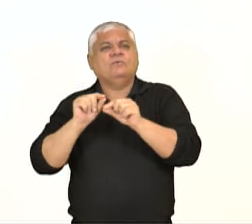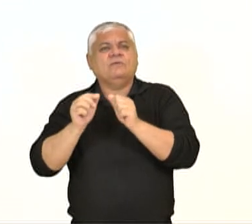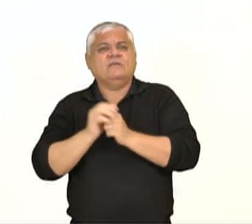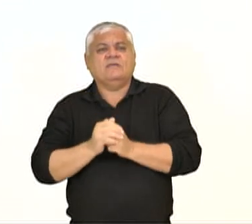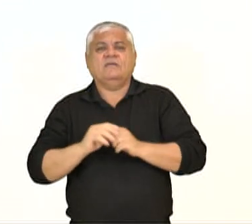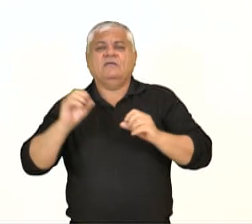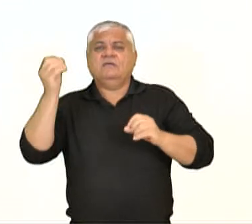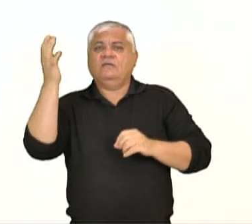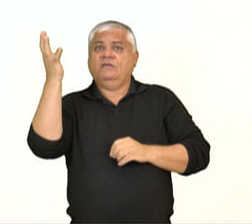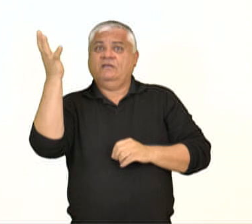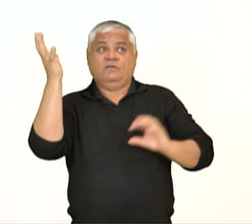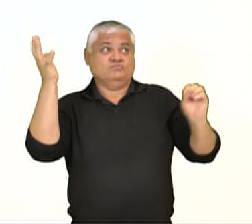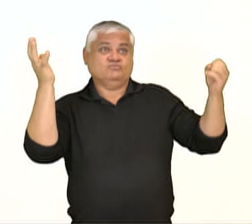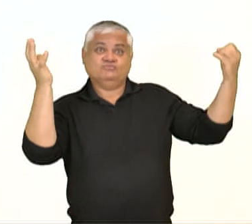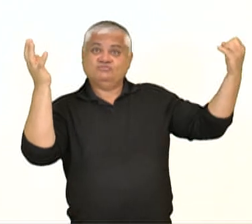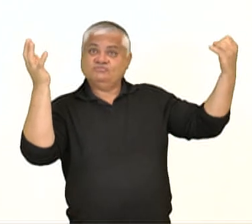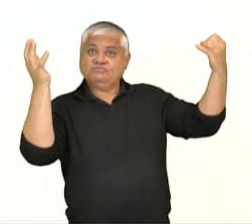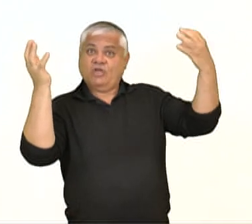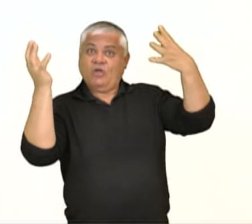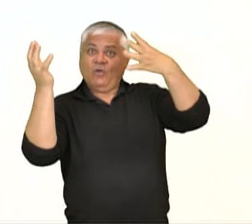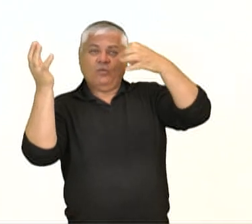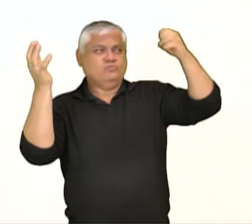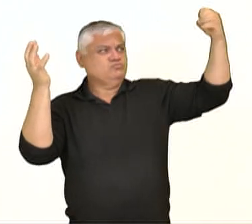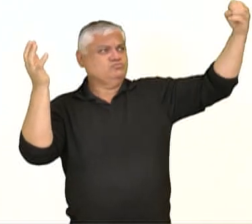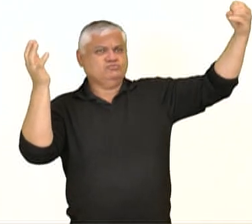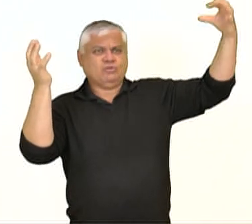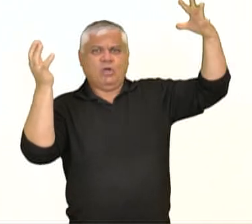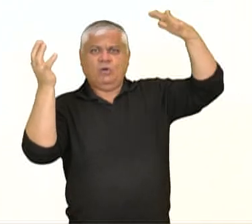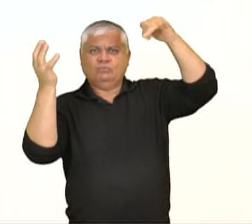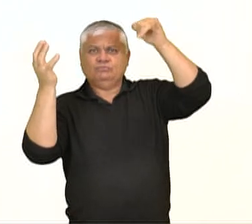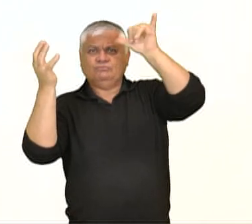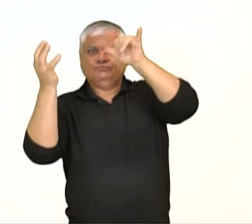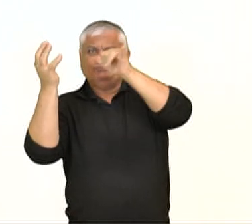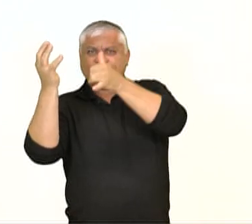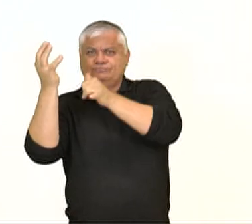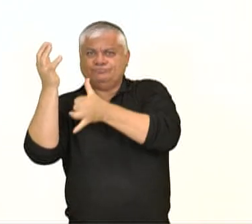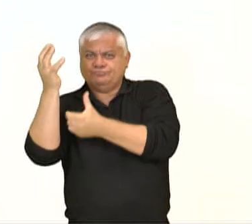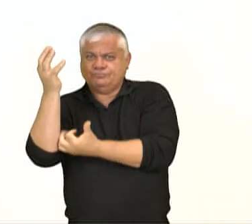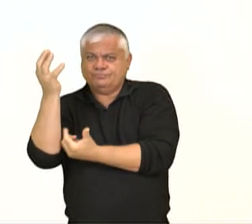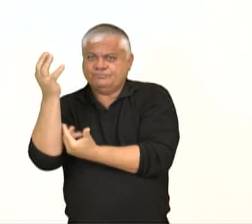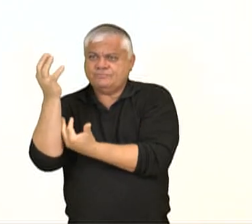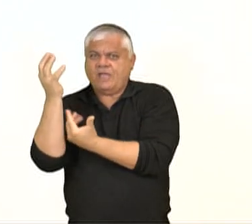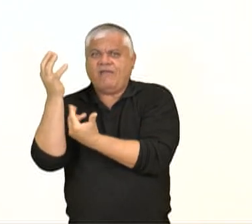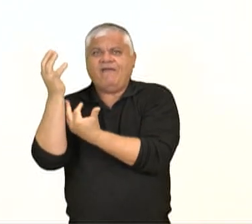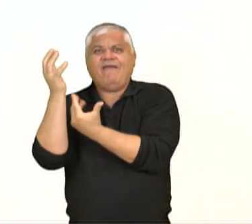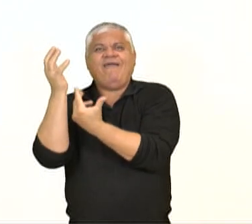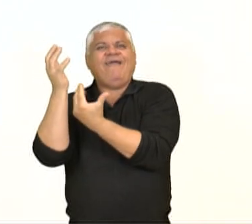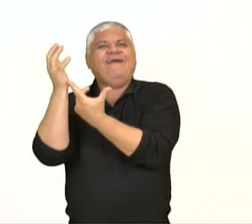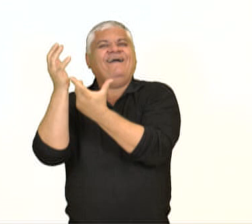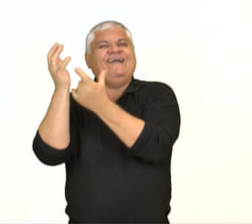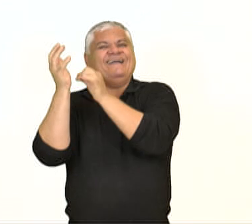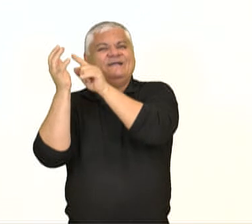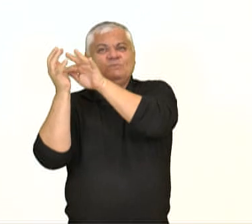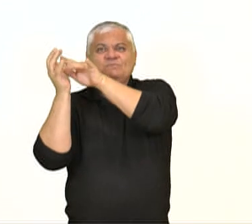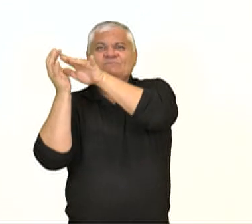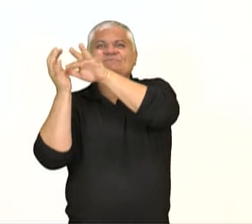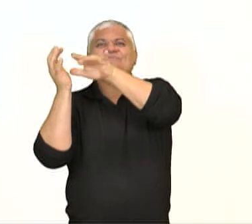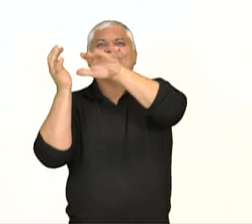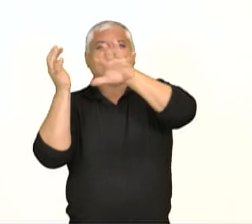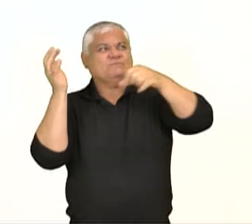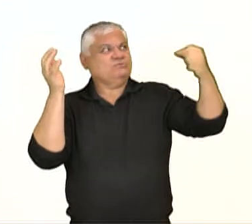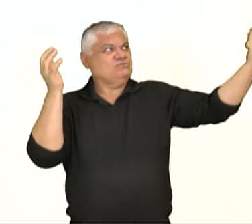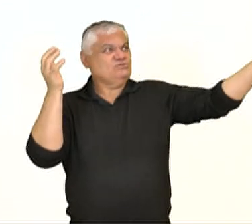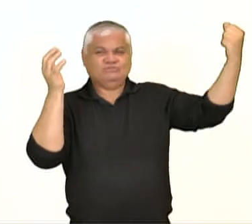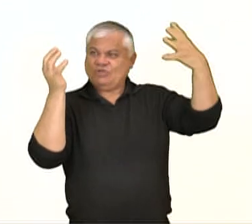luz solar, a energia da luz solar, tá? Então, por meio desse processo da fotossíntese, ela utiliza a luz